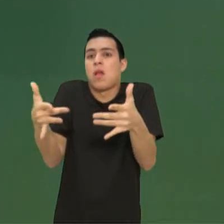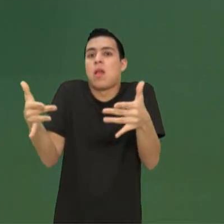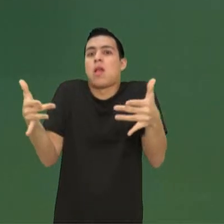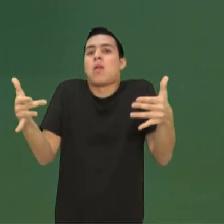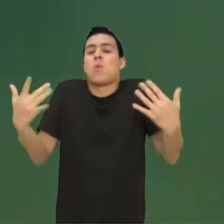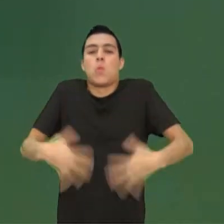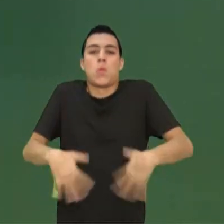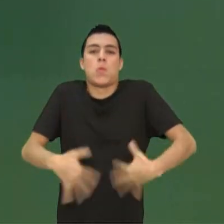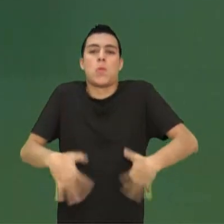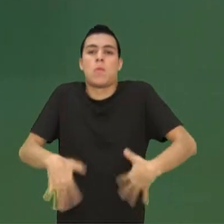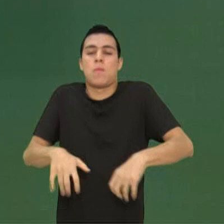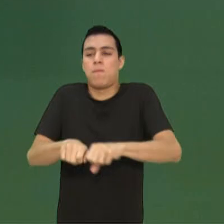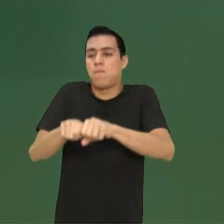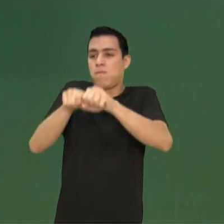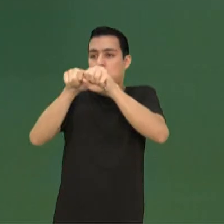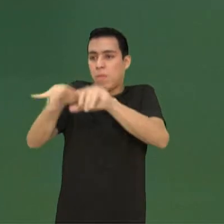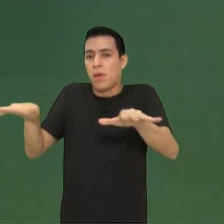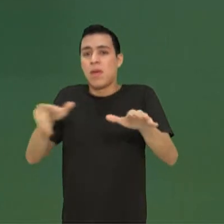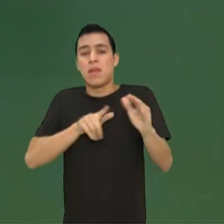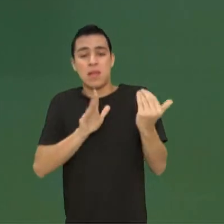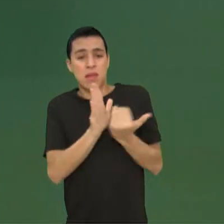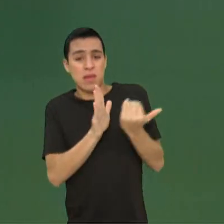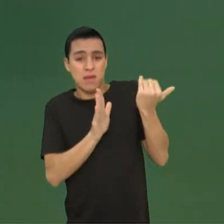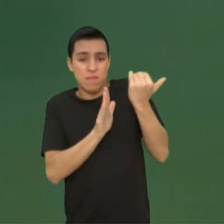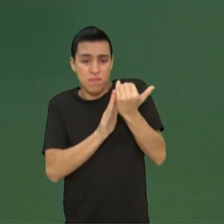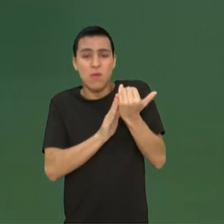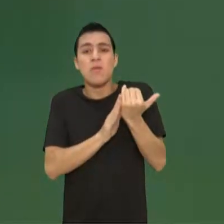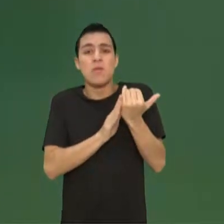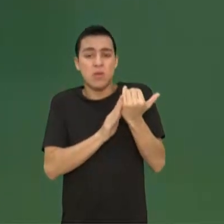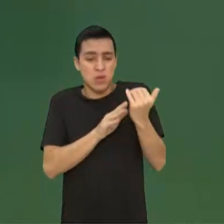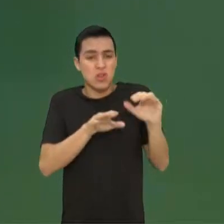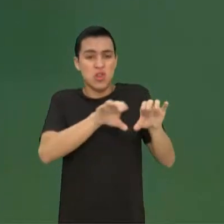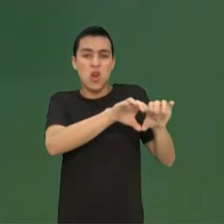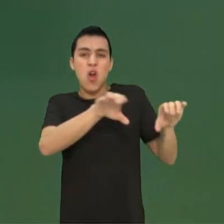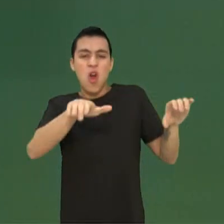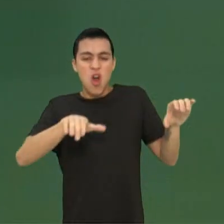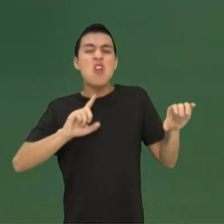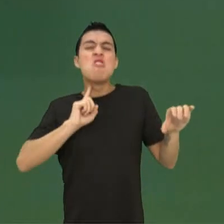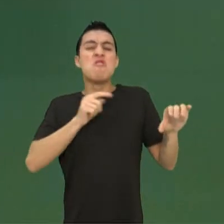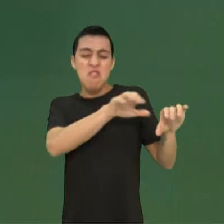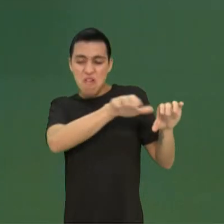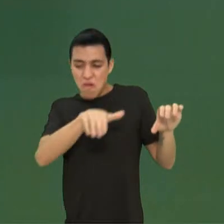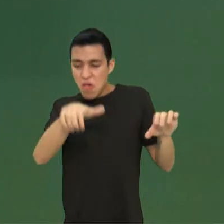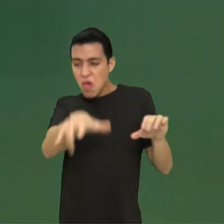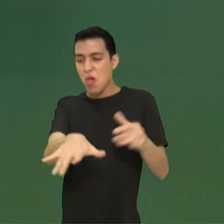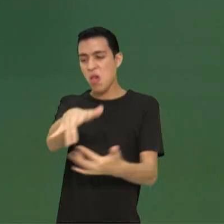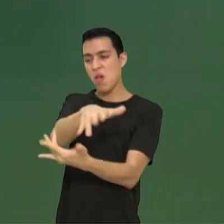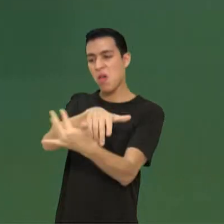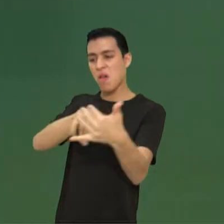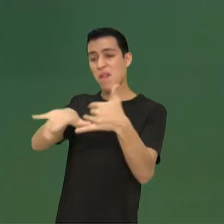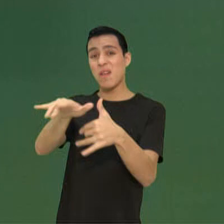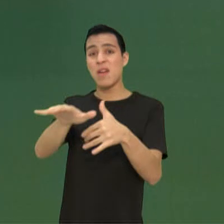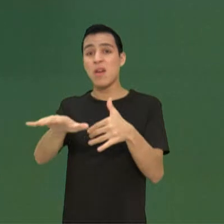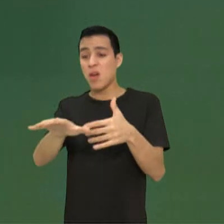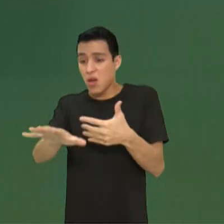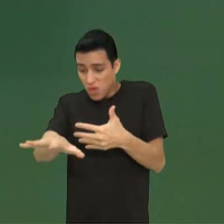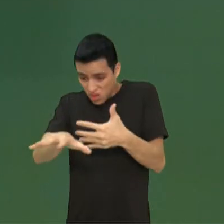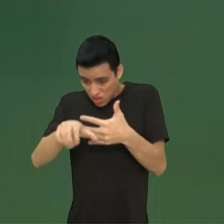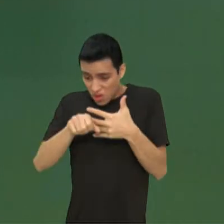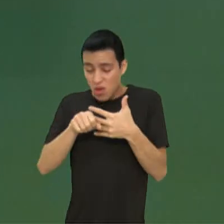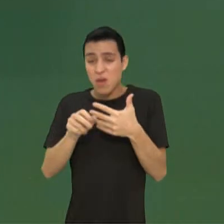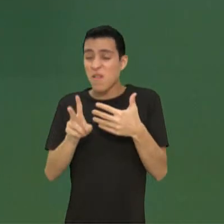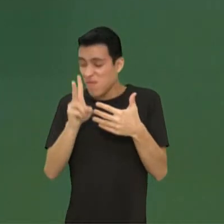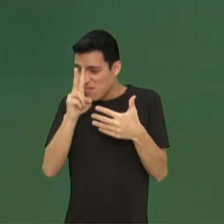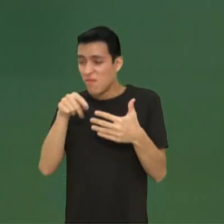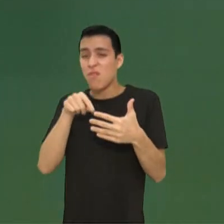grandes quantidades quando tem excesso de matéria orgânica, excesso de esgoto na água. E aí em grandes quantidades vai ter grandes doses